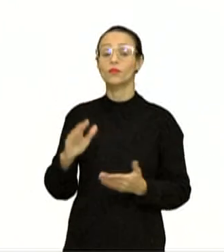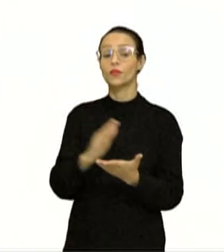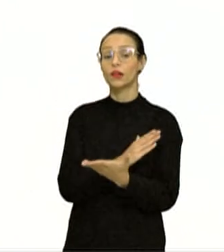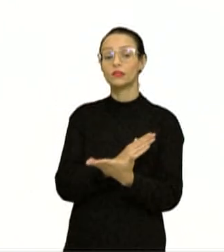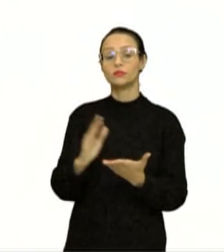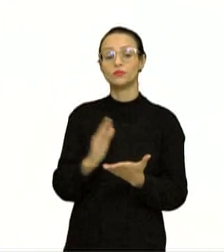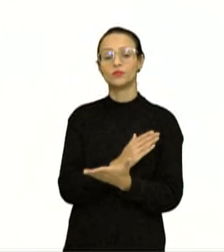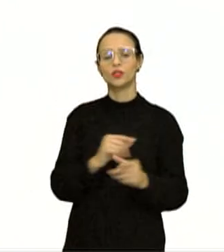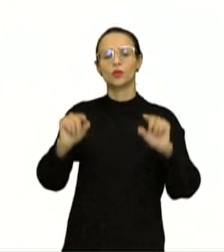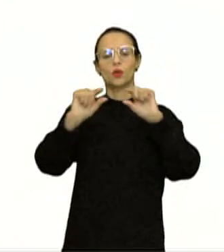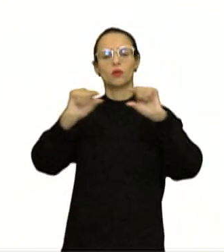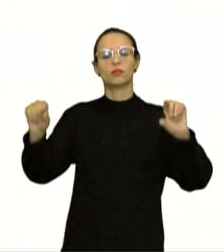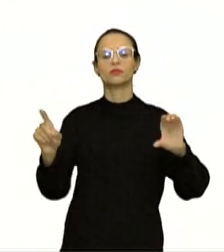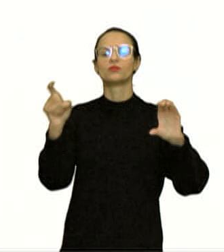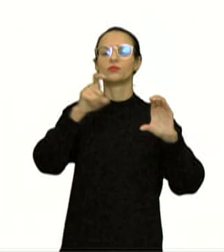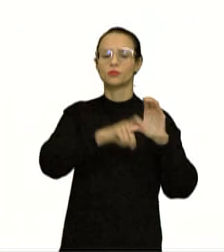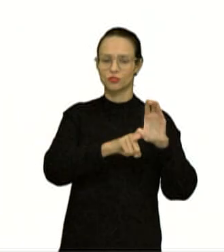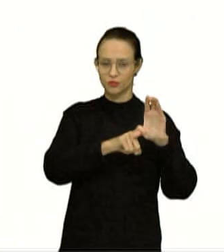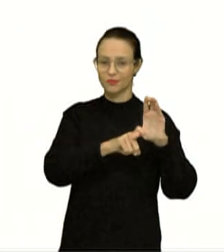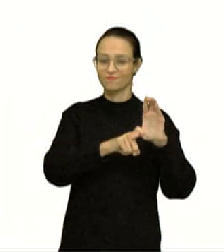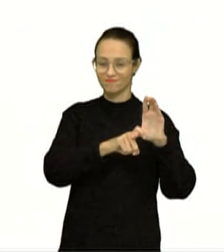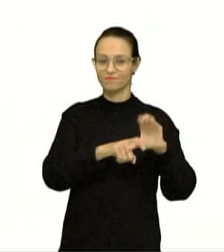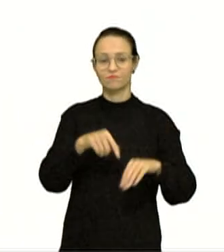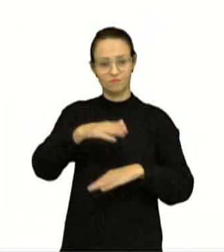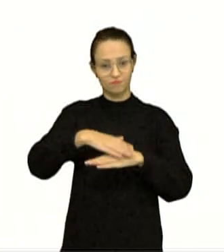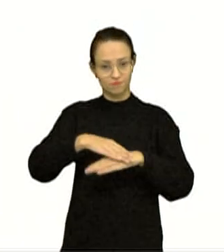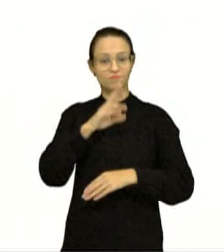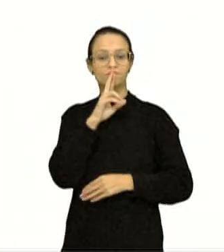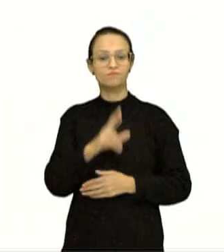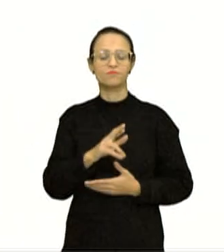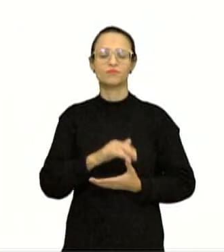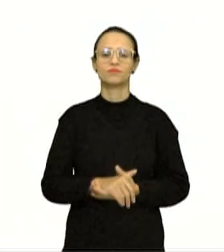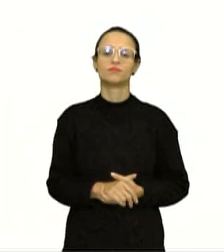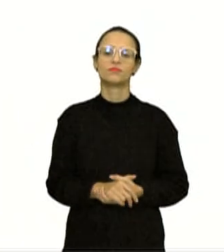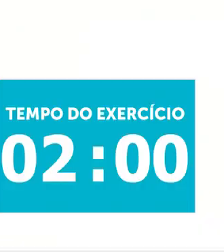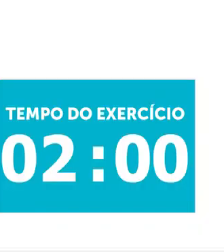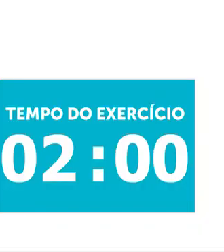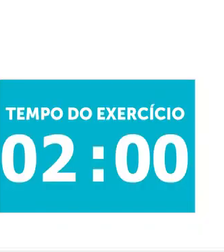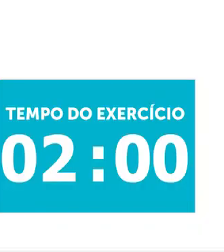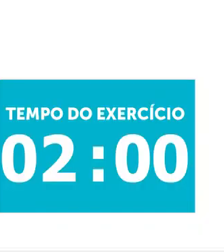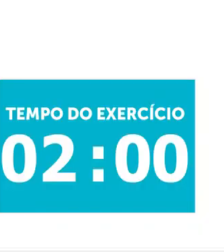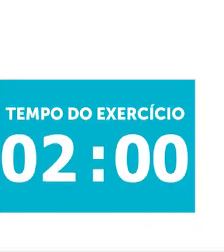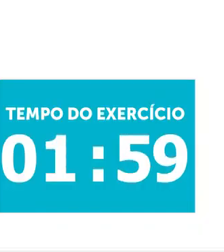Classifique a oração subordinada. Responda.